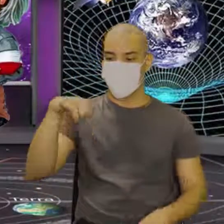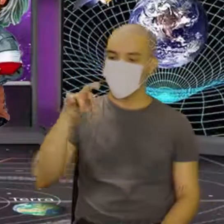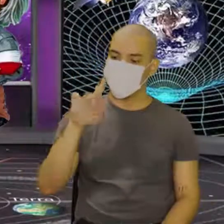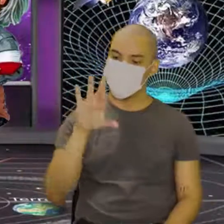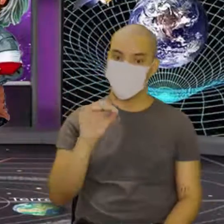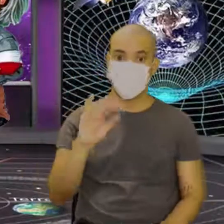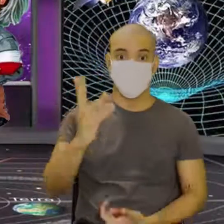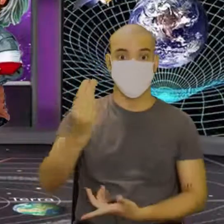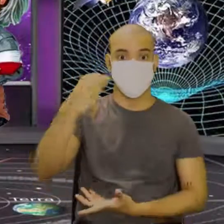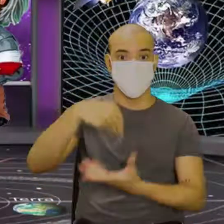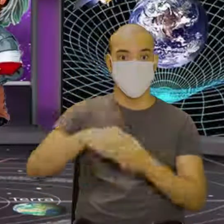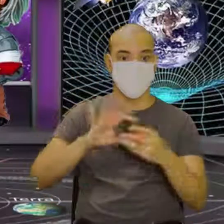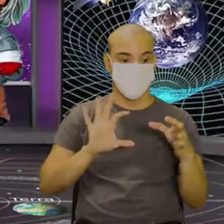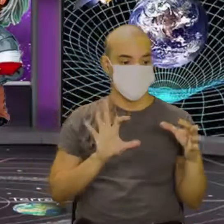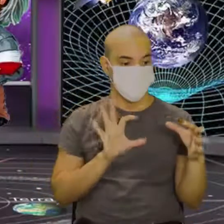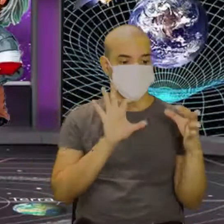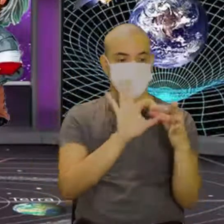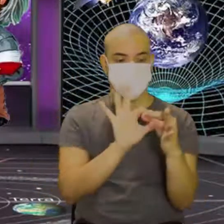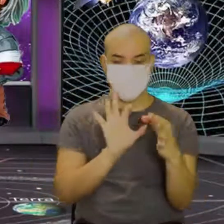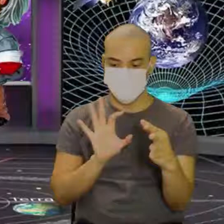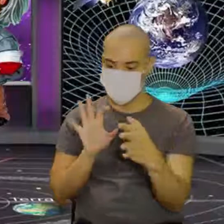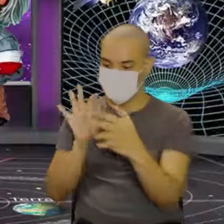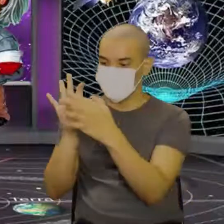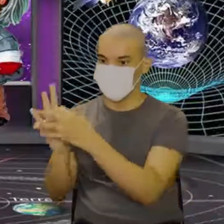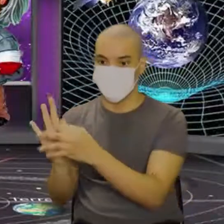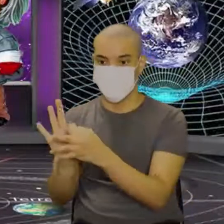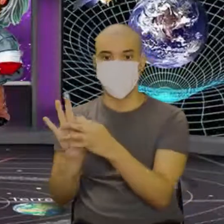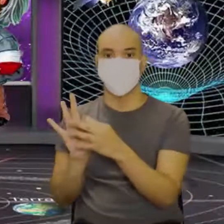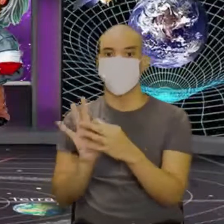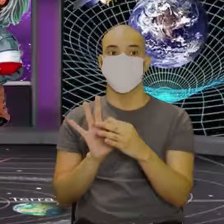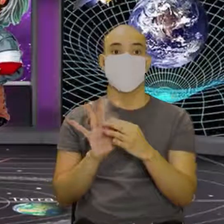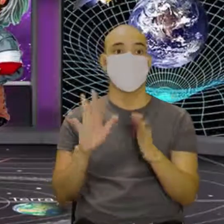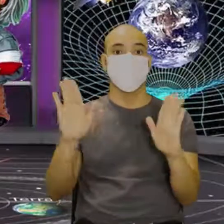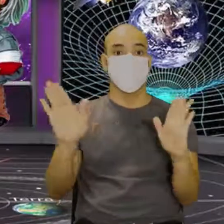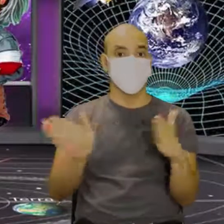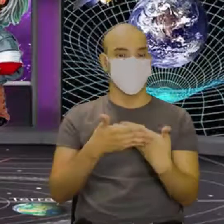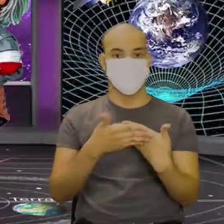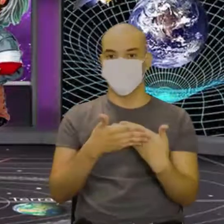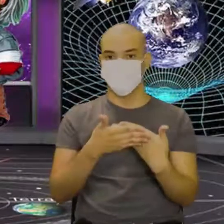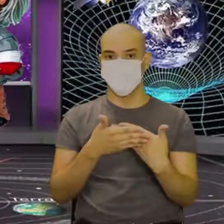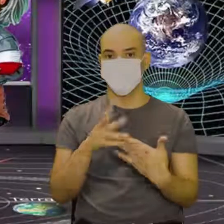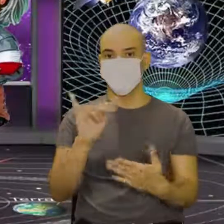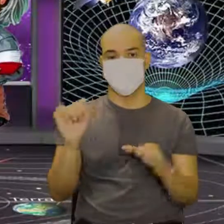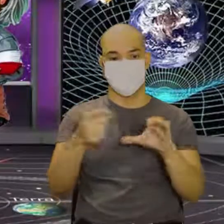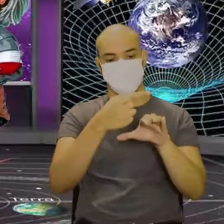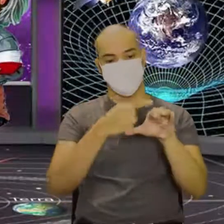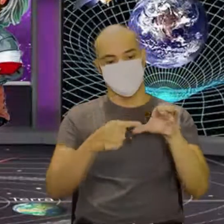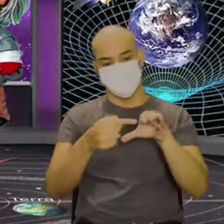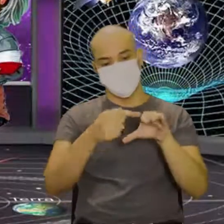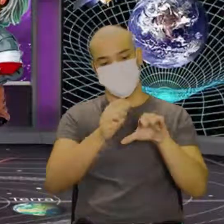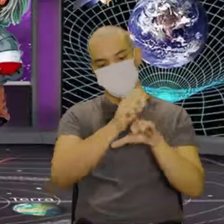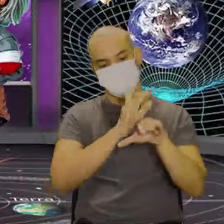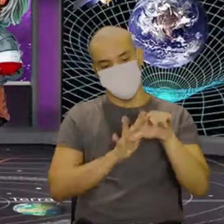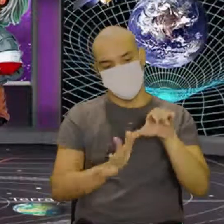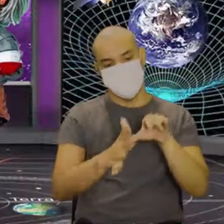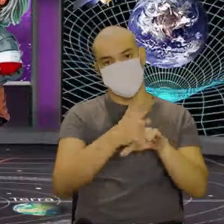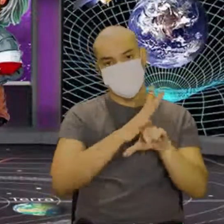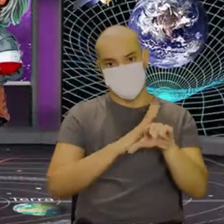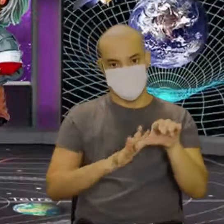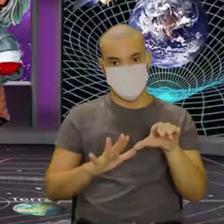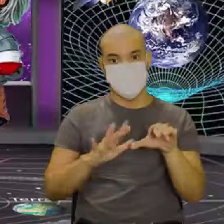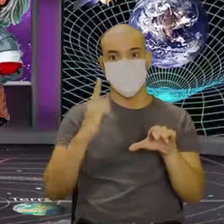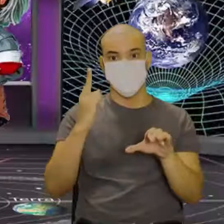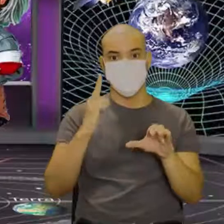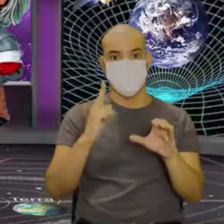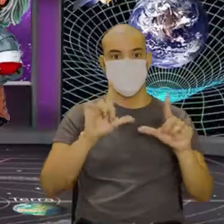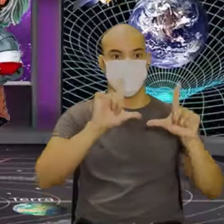terminais ali e liguei os terminais no gerador. Fechei o circuito, vai circular a corrente elétrica, uma placa vai ficar